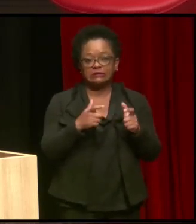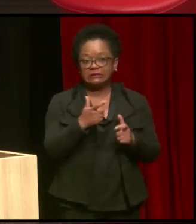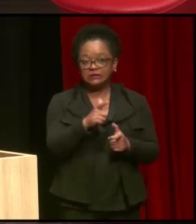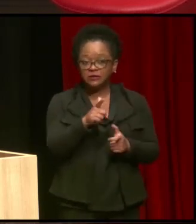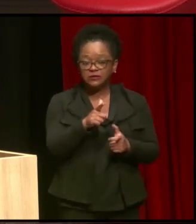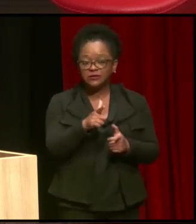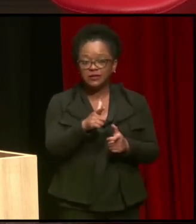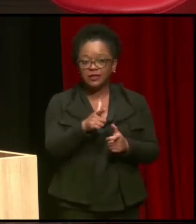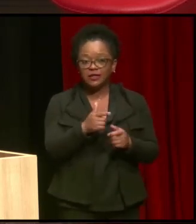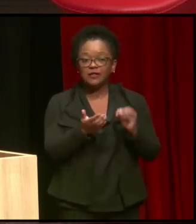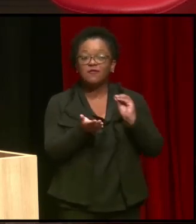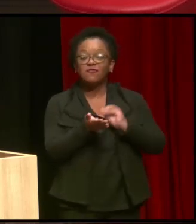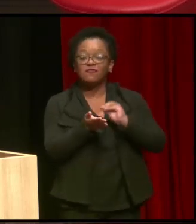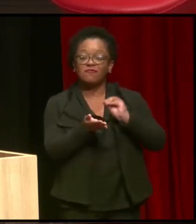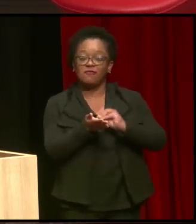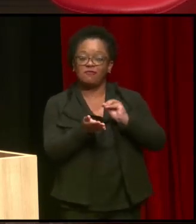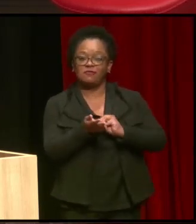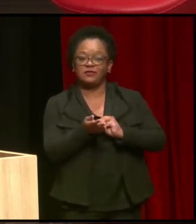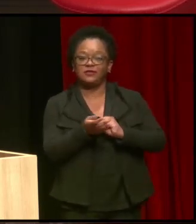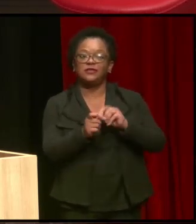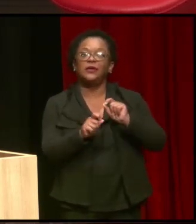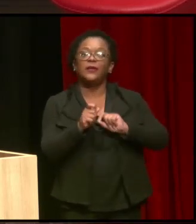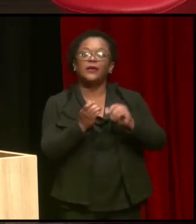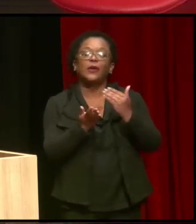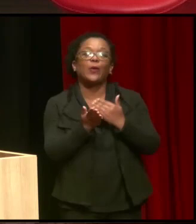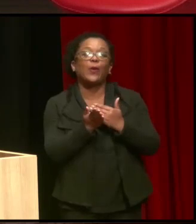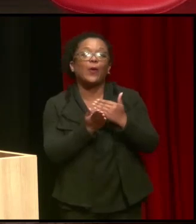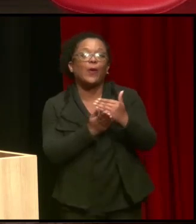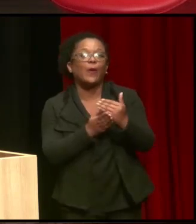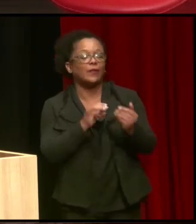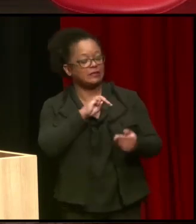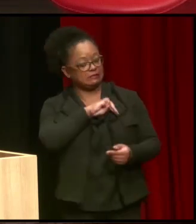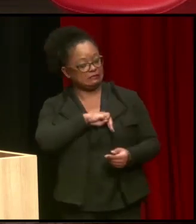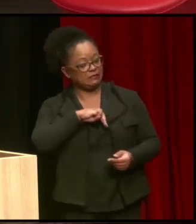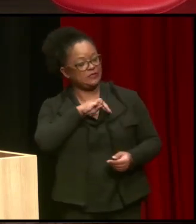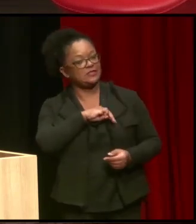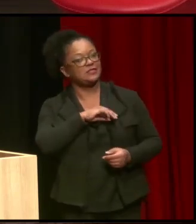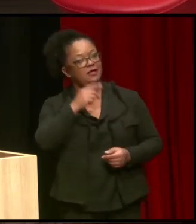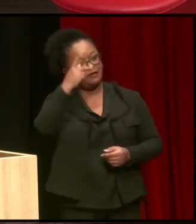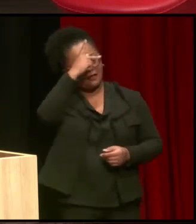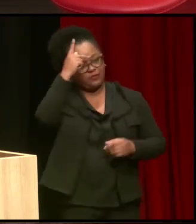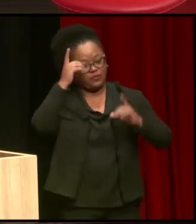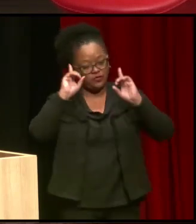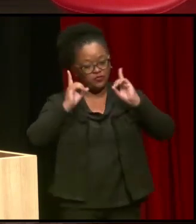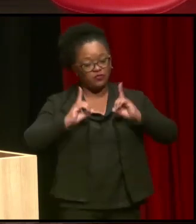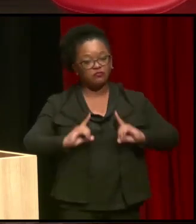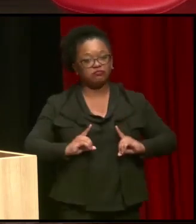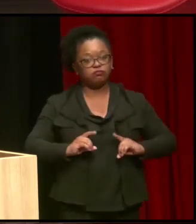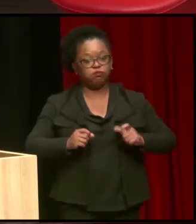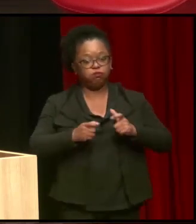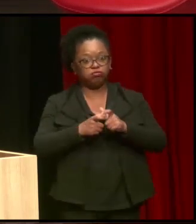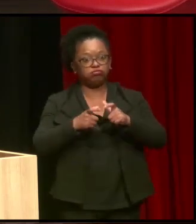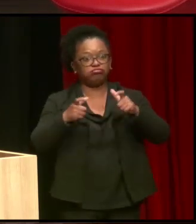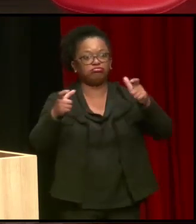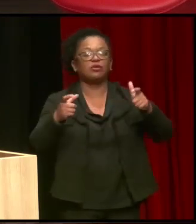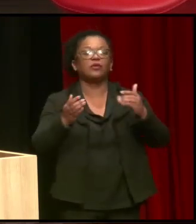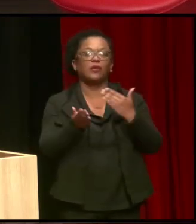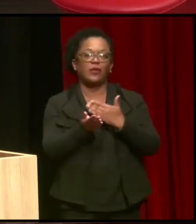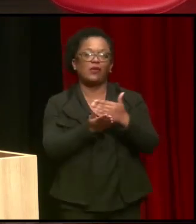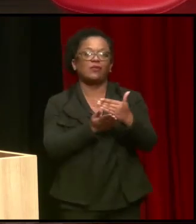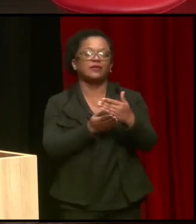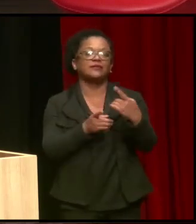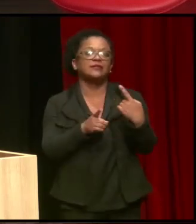e está com dificuldade, começa um ministério com deficiência e vê o que vai acontecer. Todo mundo no seu bairro vai falar da sua